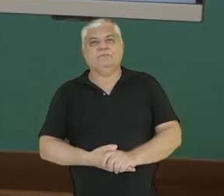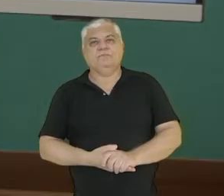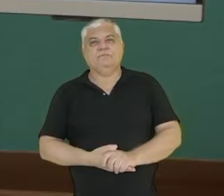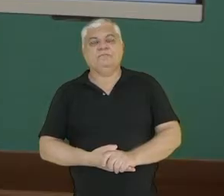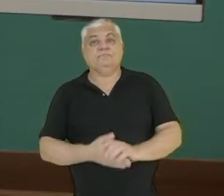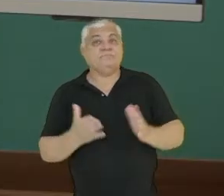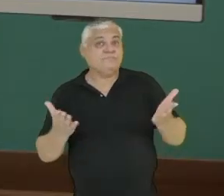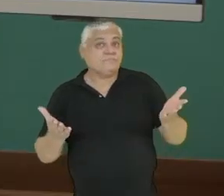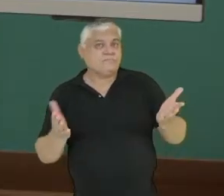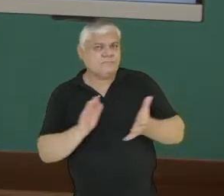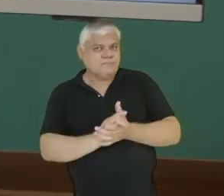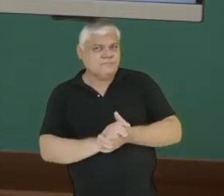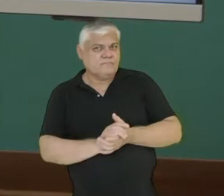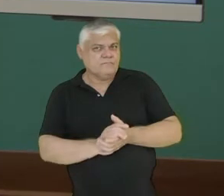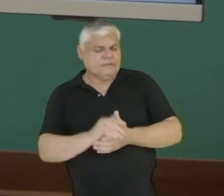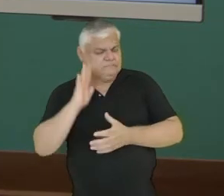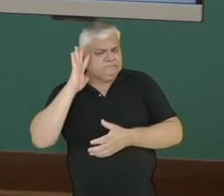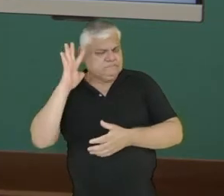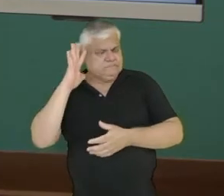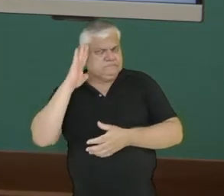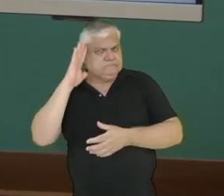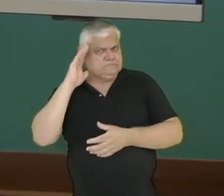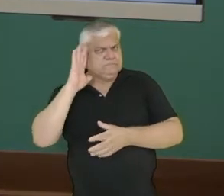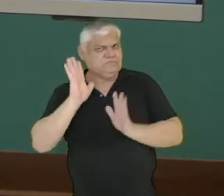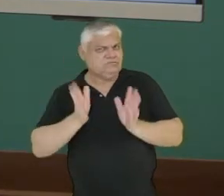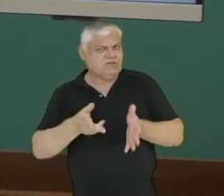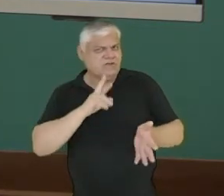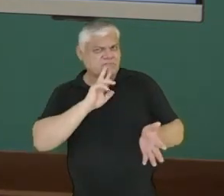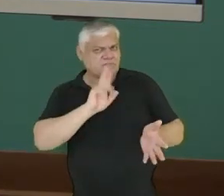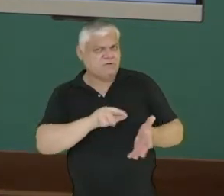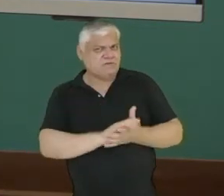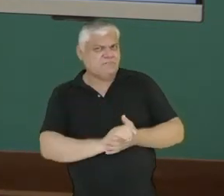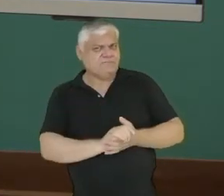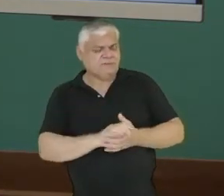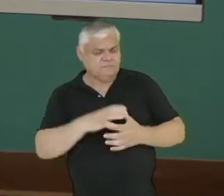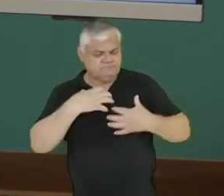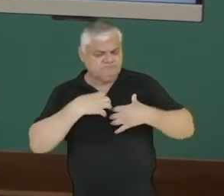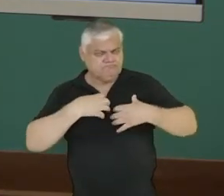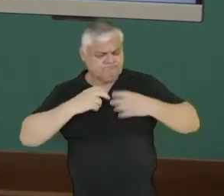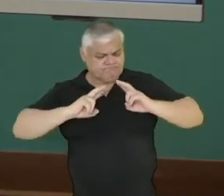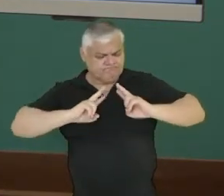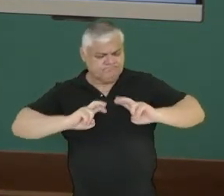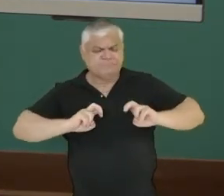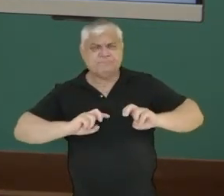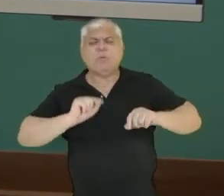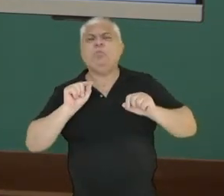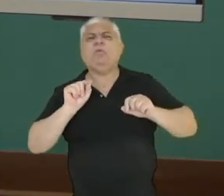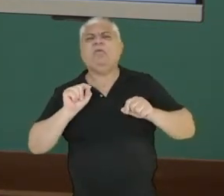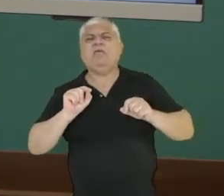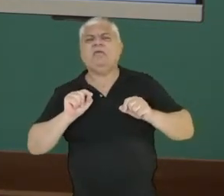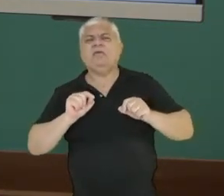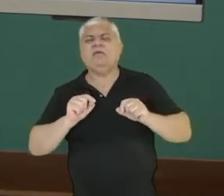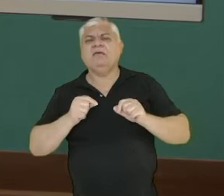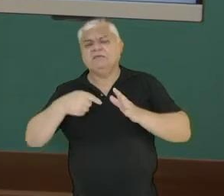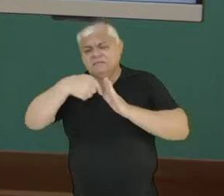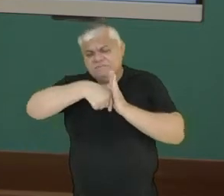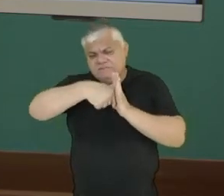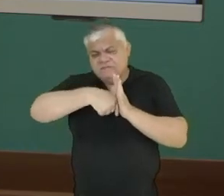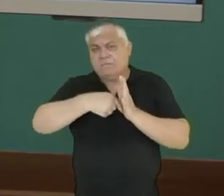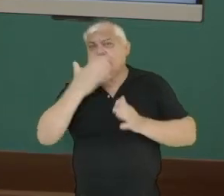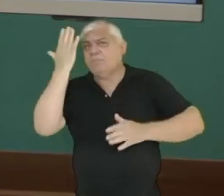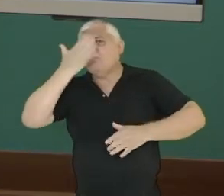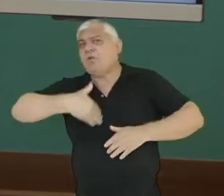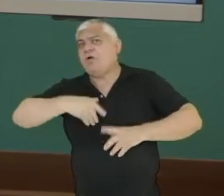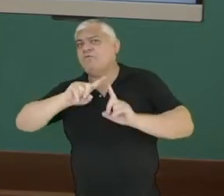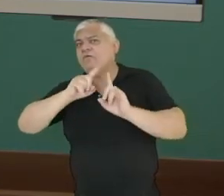E aí, pensaram na atividade? Quais são esses sinais? Quais exames que podem ser feitos para comprovar a